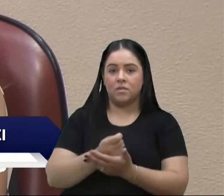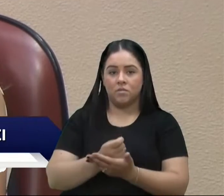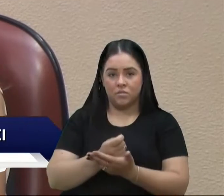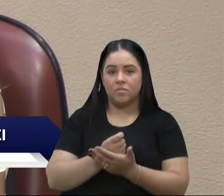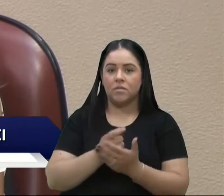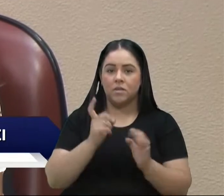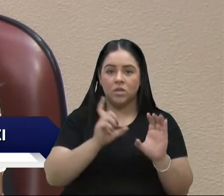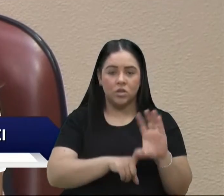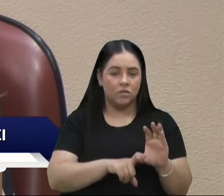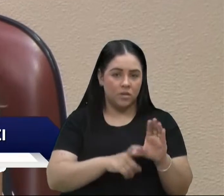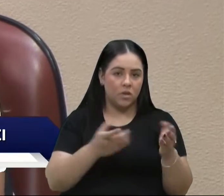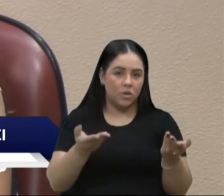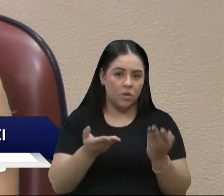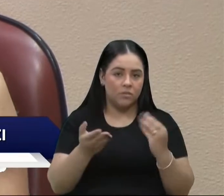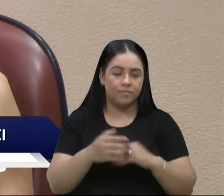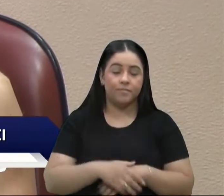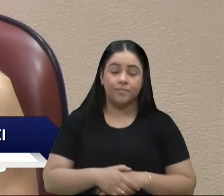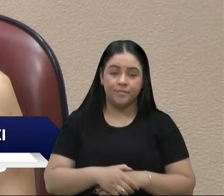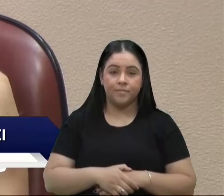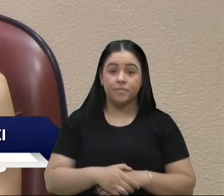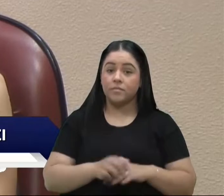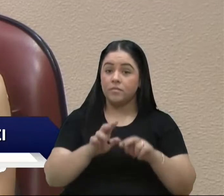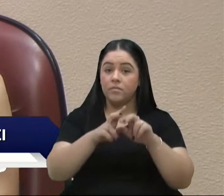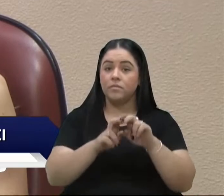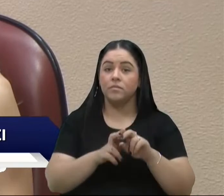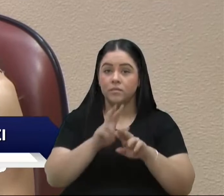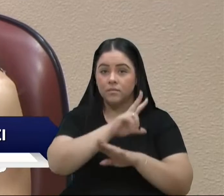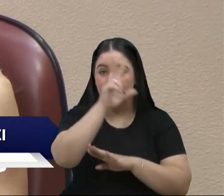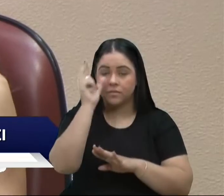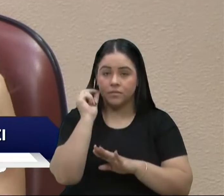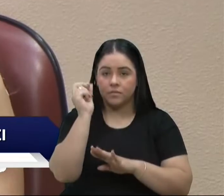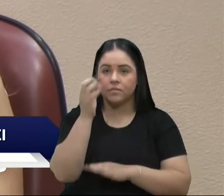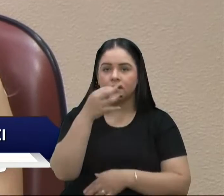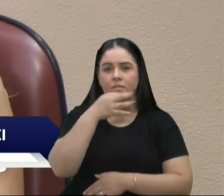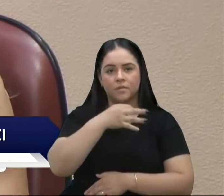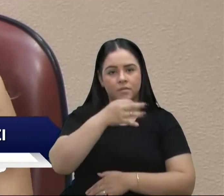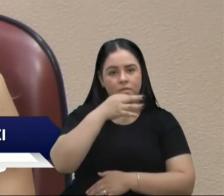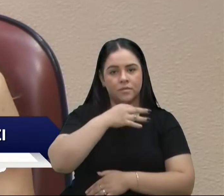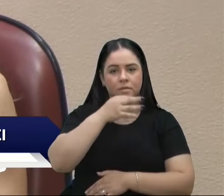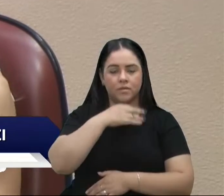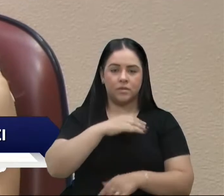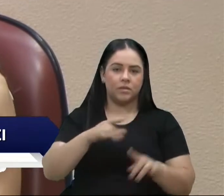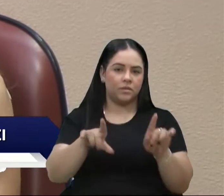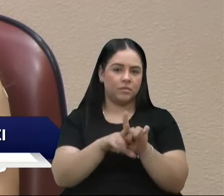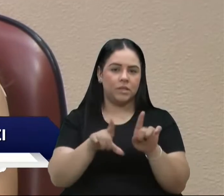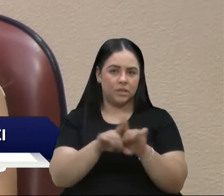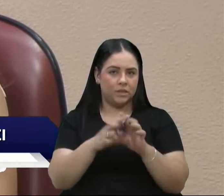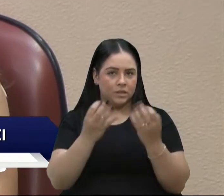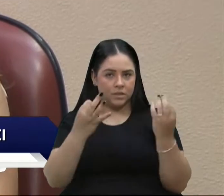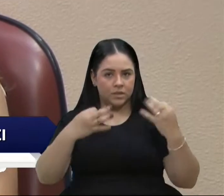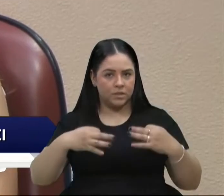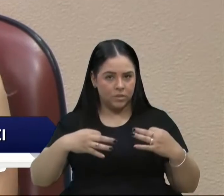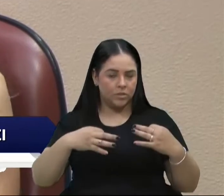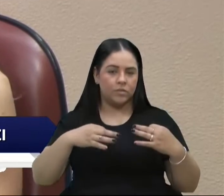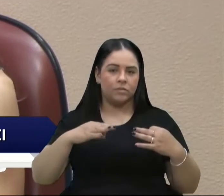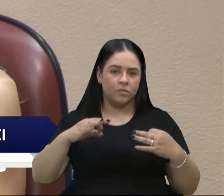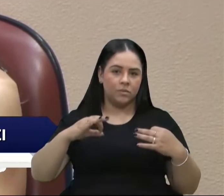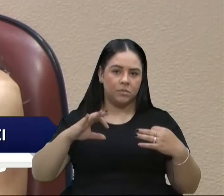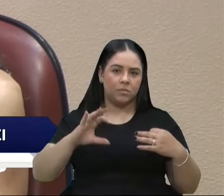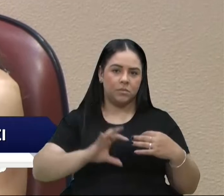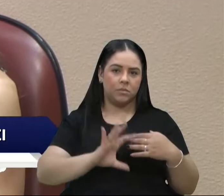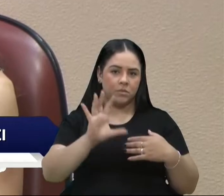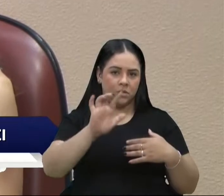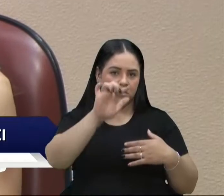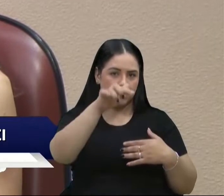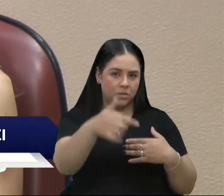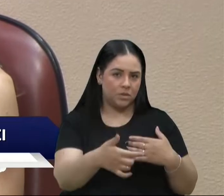momento. Então, o município de Caxias do Sul, isso, inclusive, certamente vai passar pela Câmara